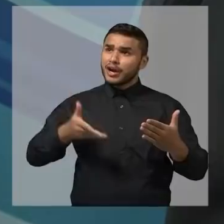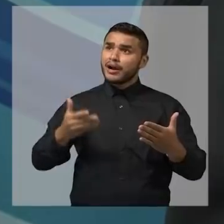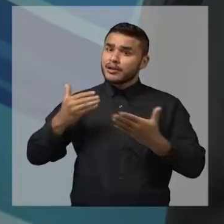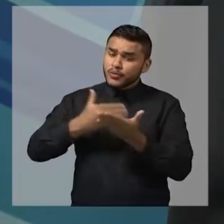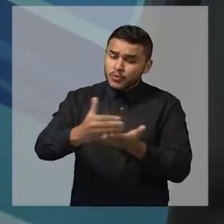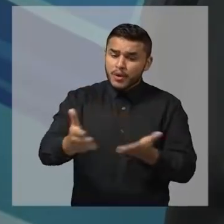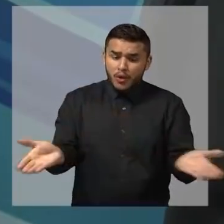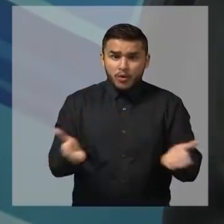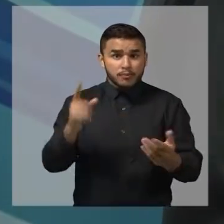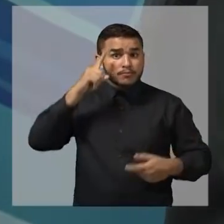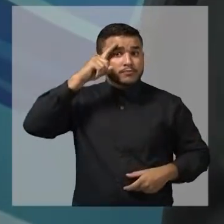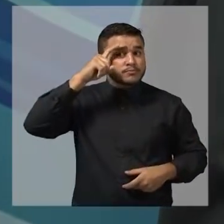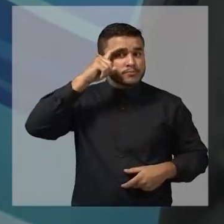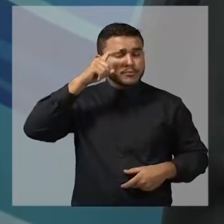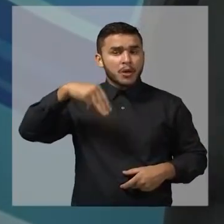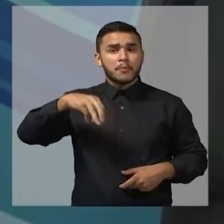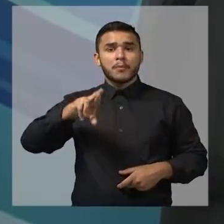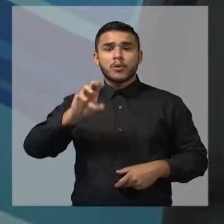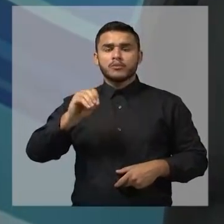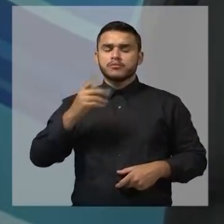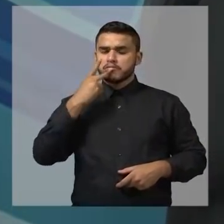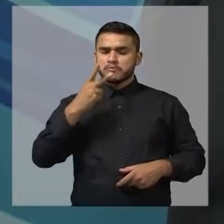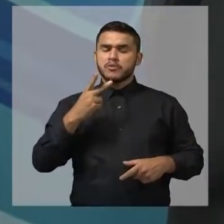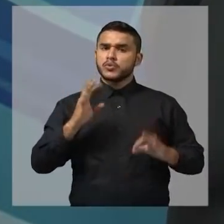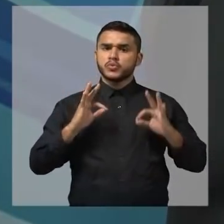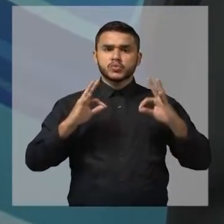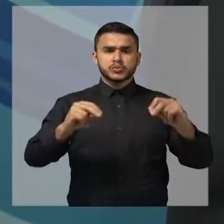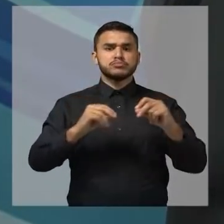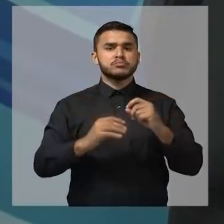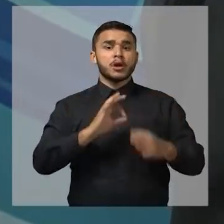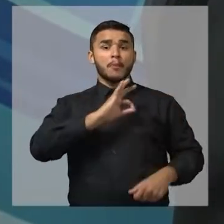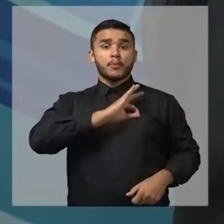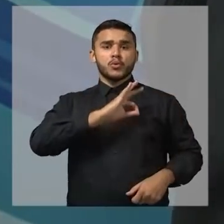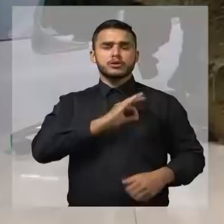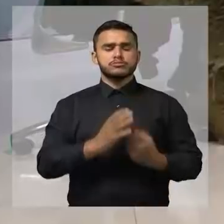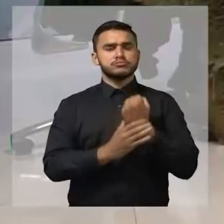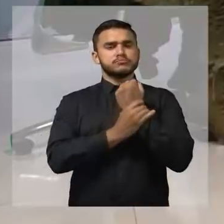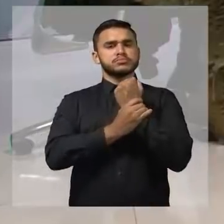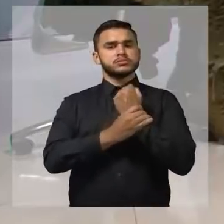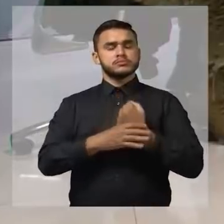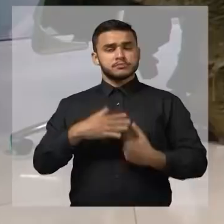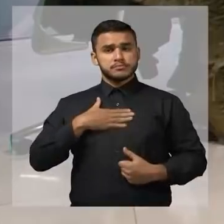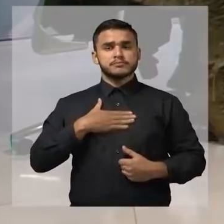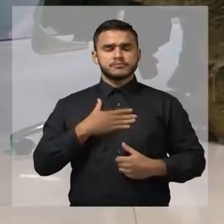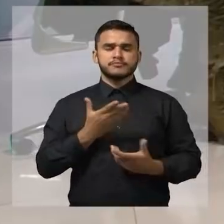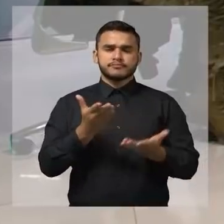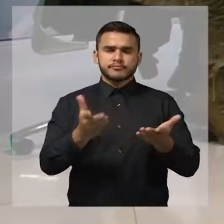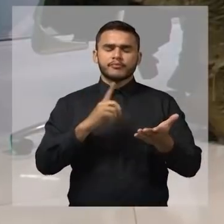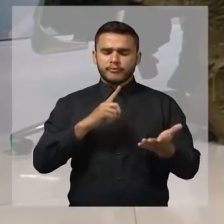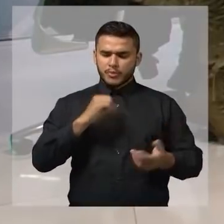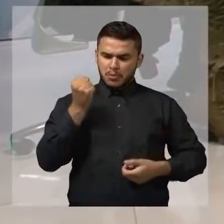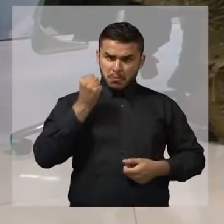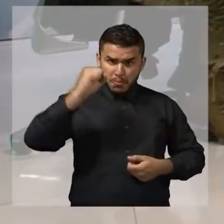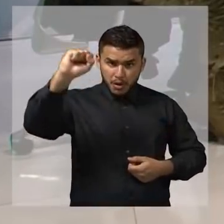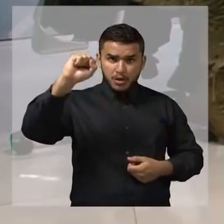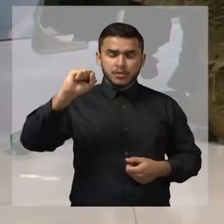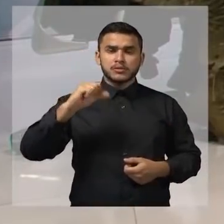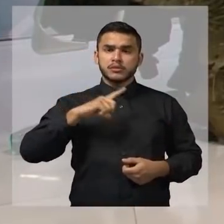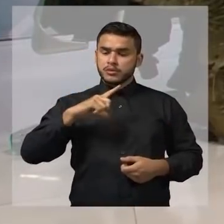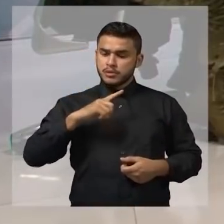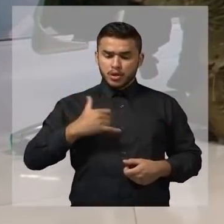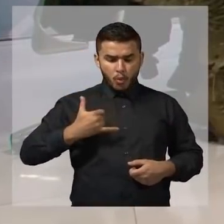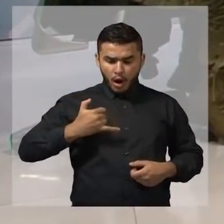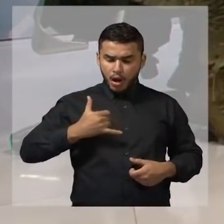ao policial. Dessa discussão aí do negócio da legítima defesa, né? E da excludente. A excludente